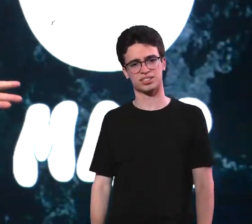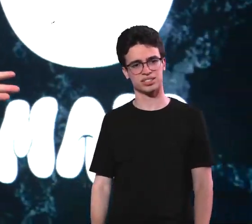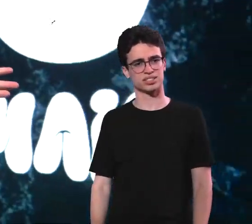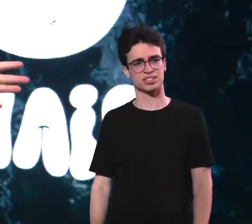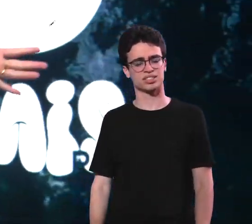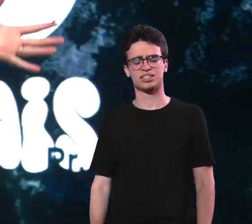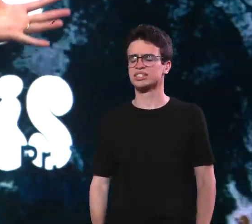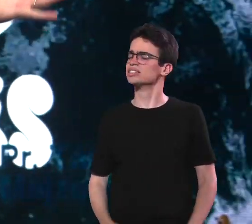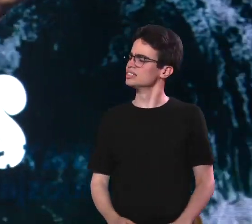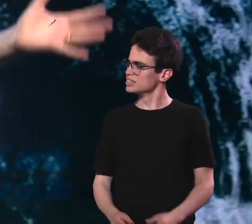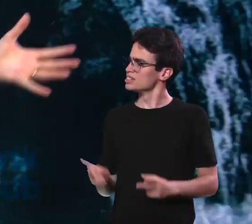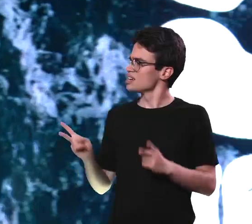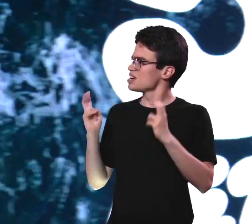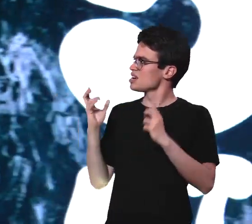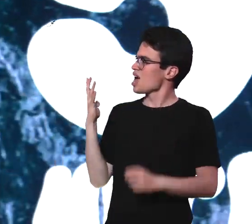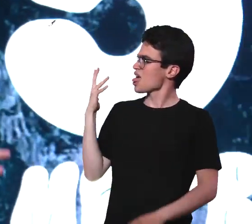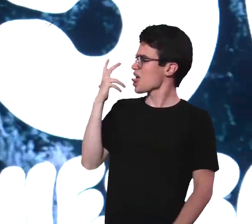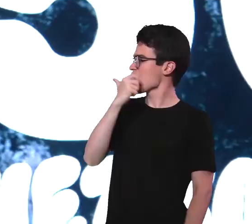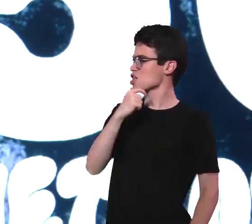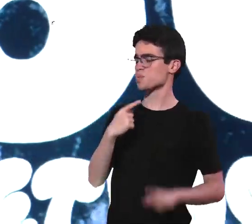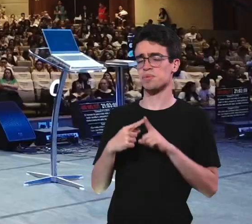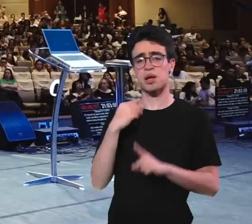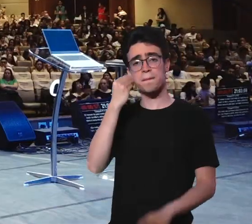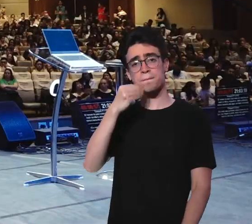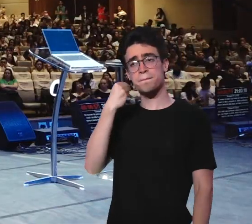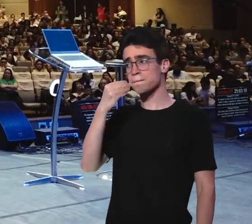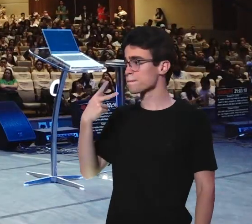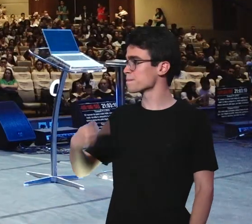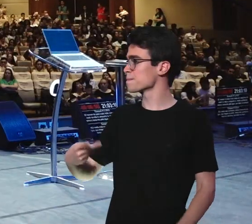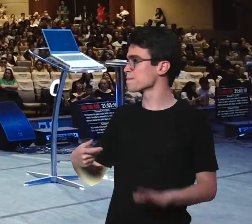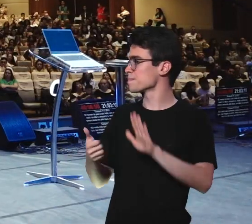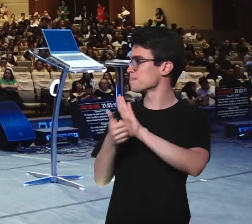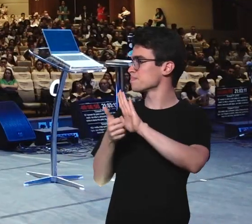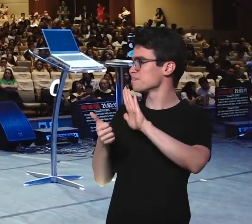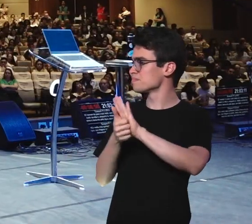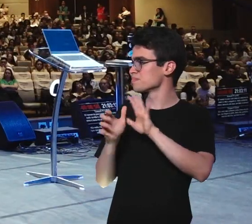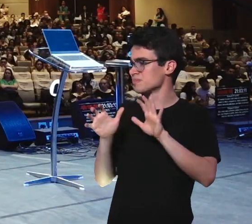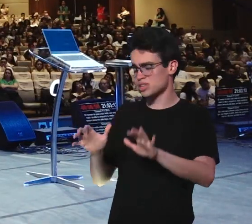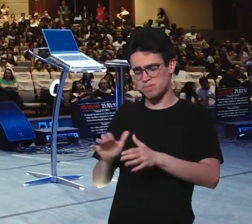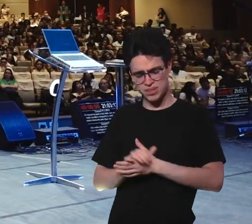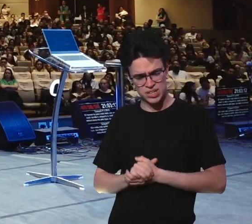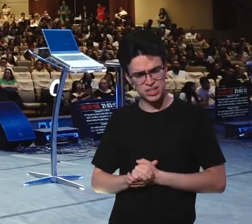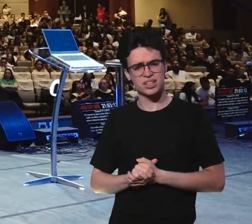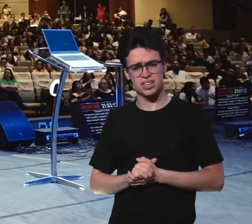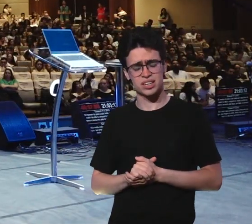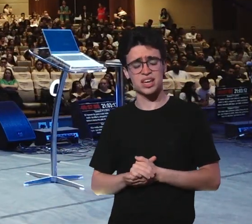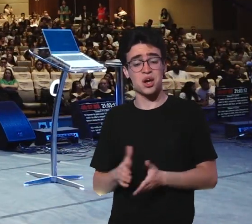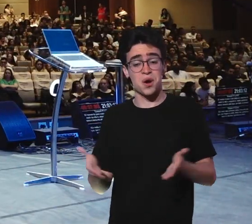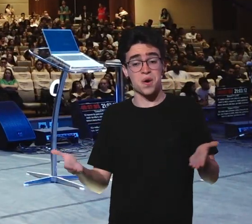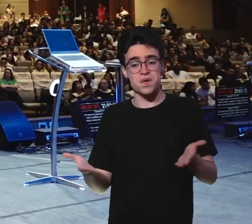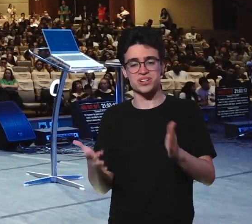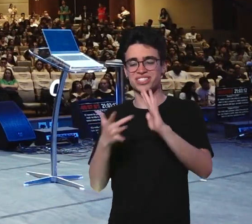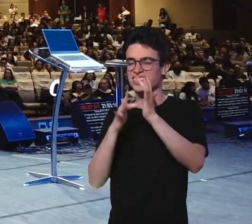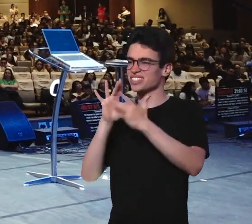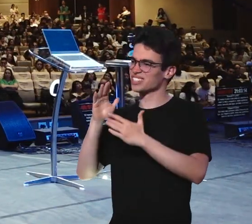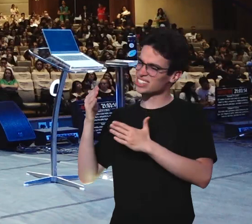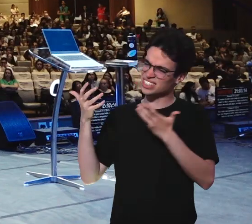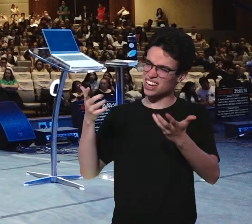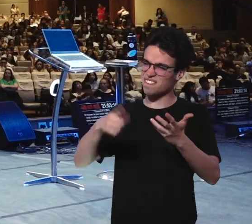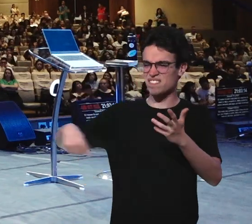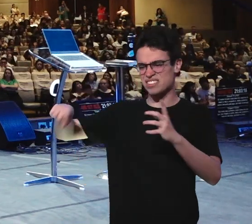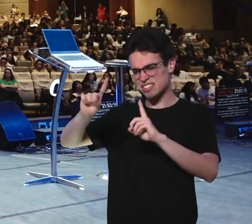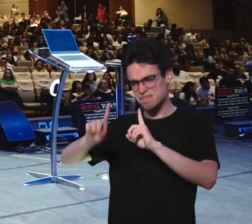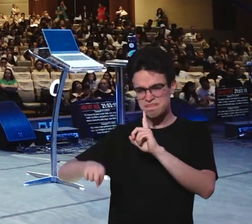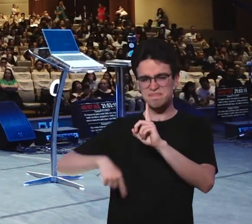E eu acho lindo porque nós temos vivido isso aqui na nossa igreja como um todo. Mas hoje Jesus quer 500 metros